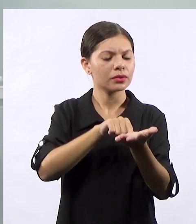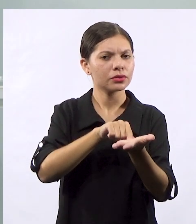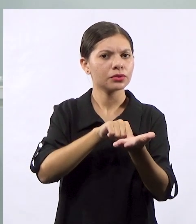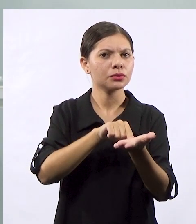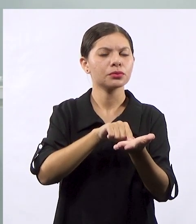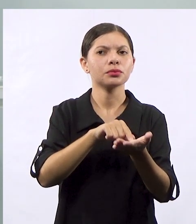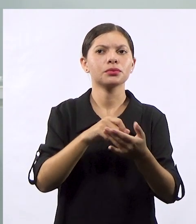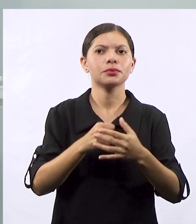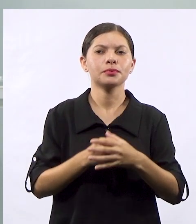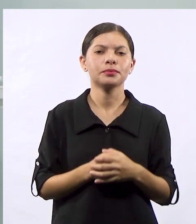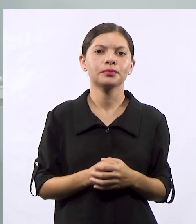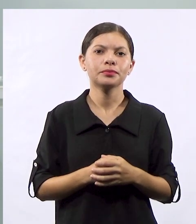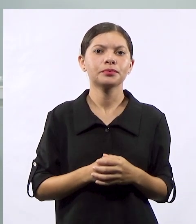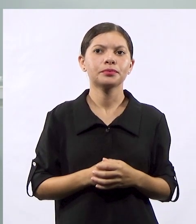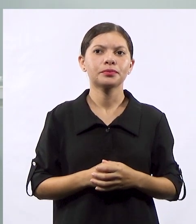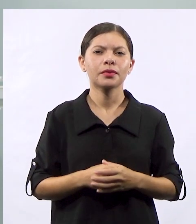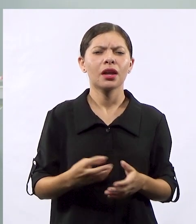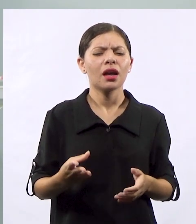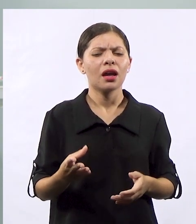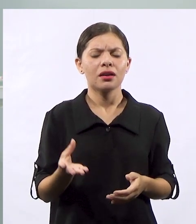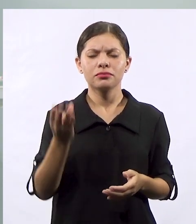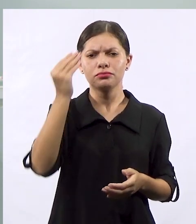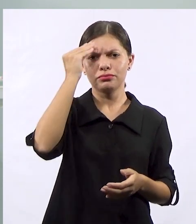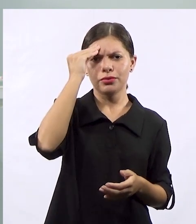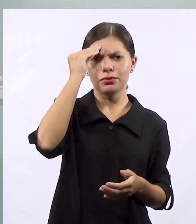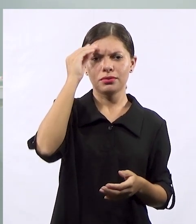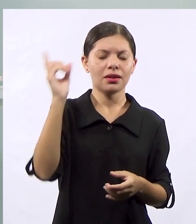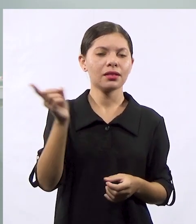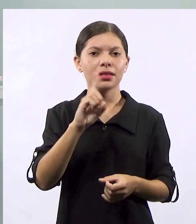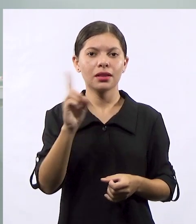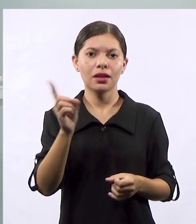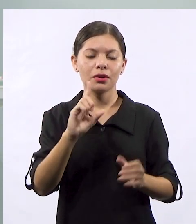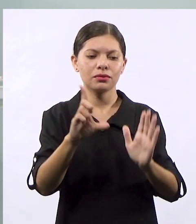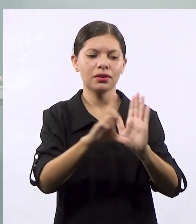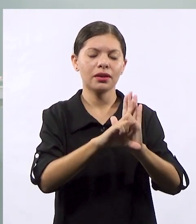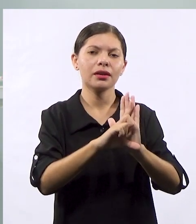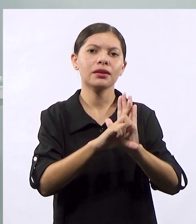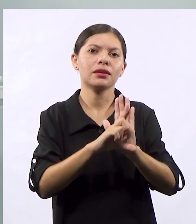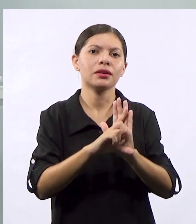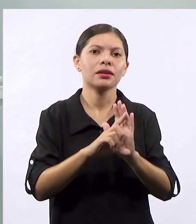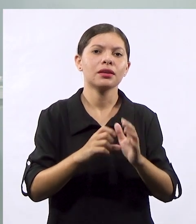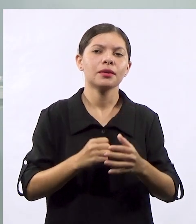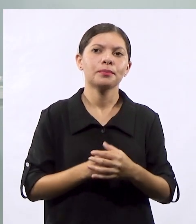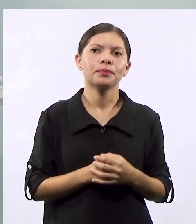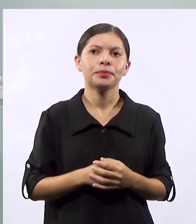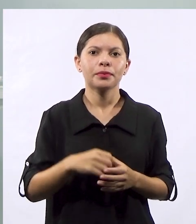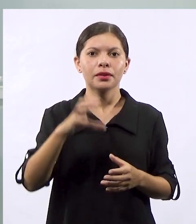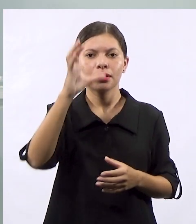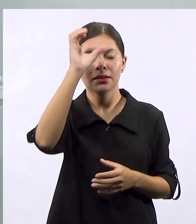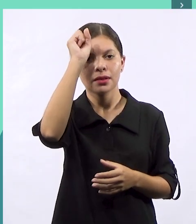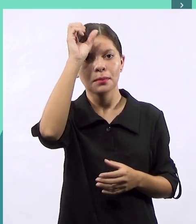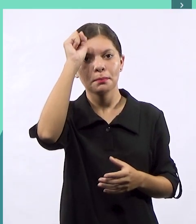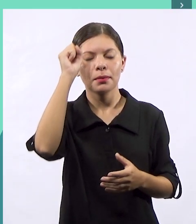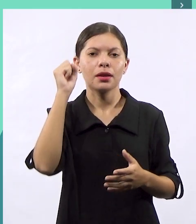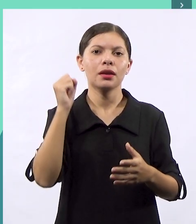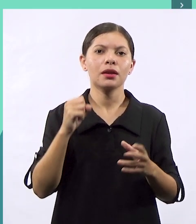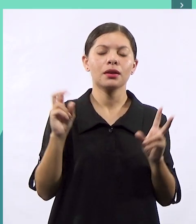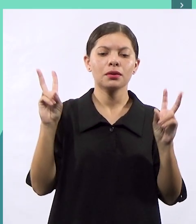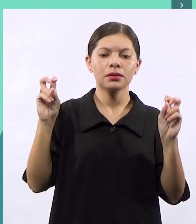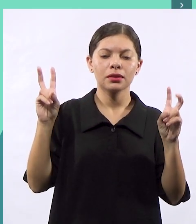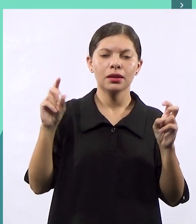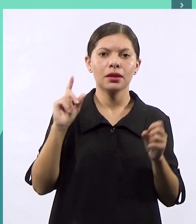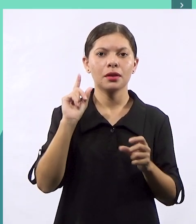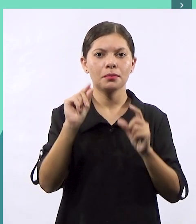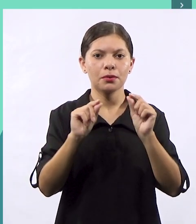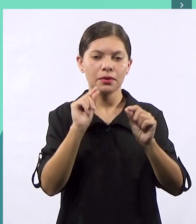leia os artigos e não é decorar a LDB. É importante você saber o que ela trata. E é por isso